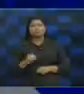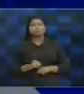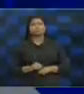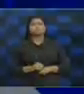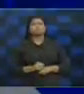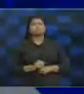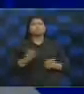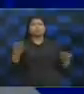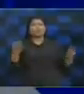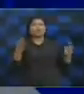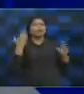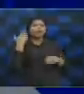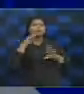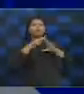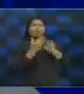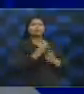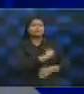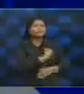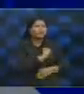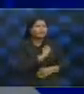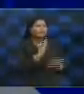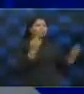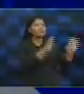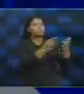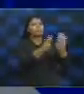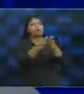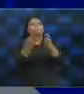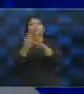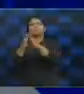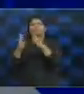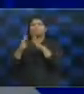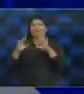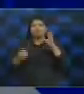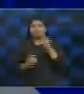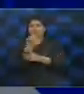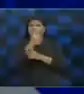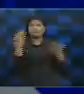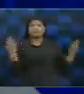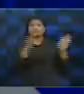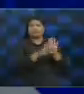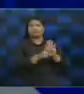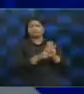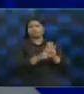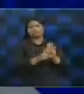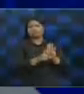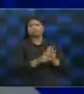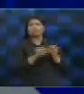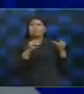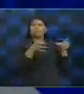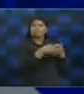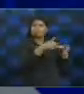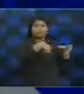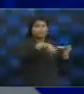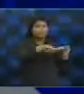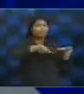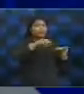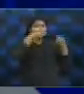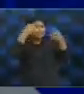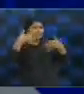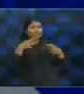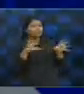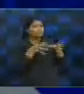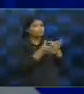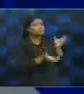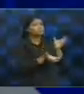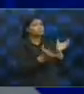5 feitas por Manuel Ribeiro e 4 por Eduardo Braga. Eu fiz 10 em 4 conveniadas e 8 que serão entregues